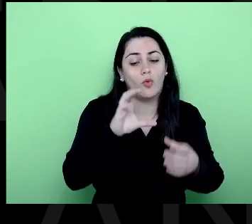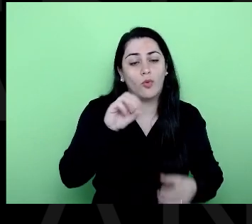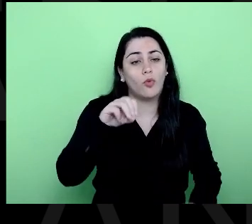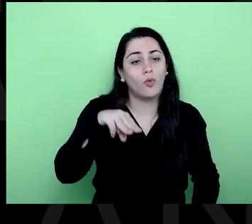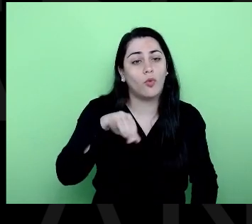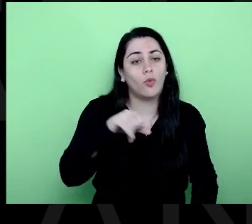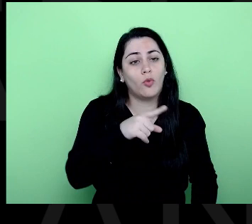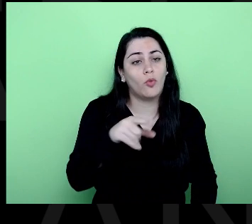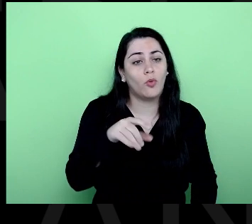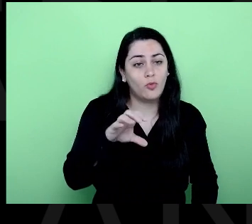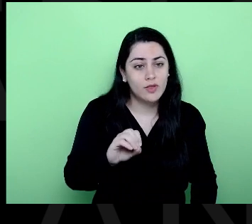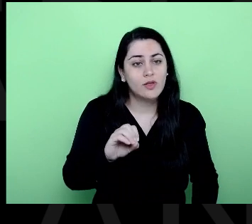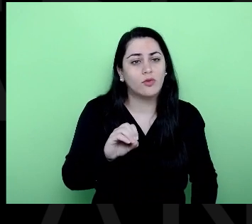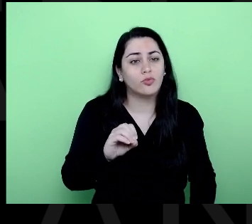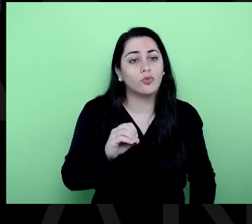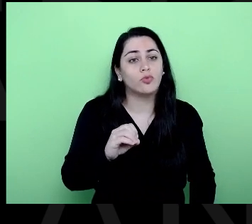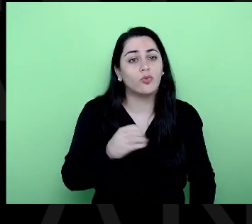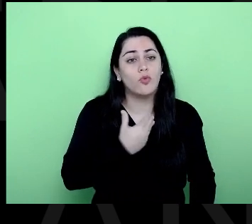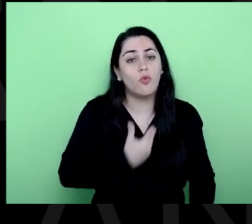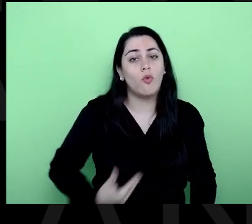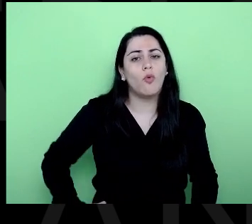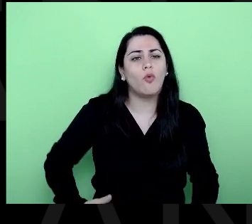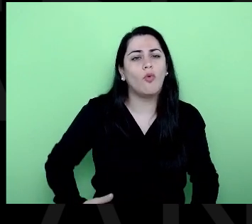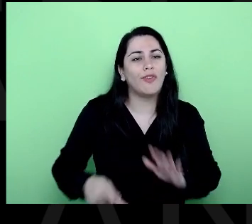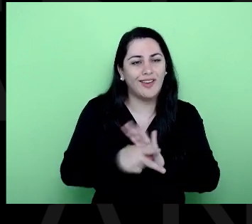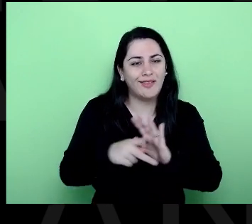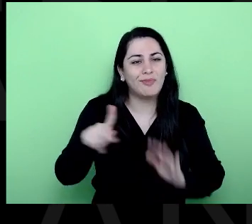a comissão instaurada pelo governo Dilma,